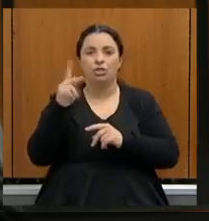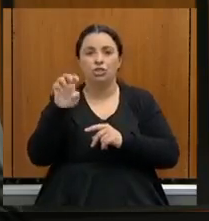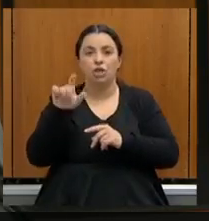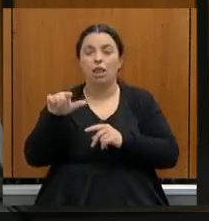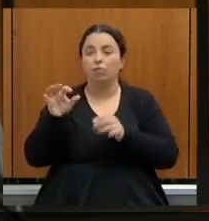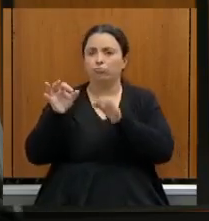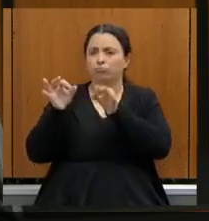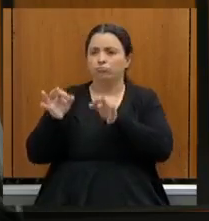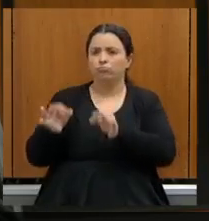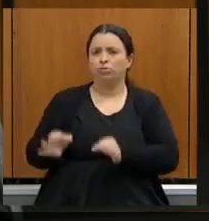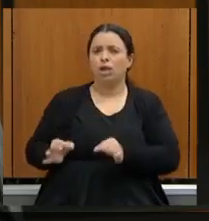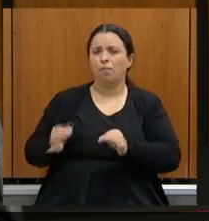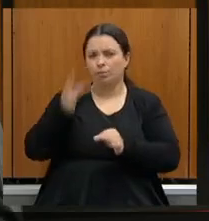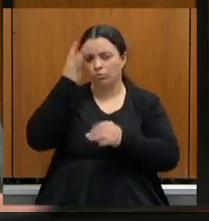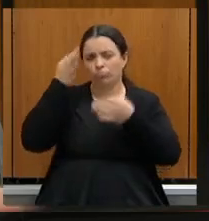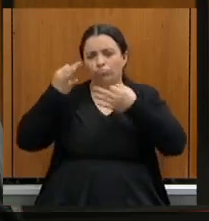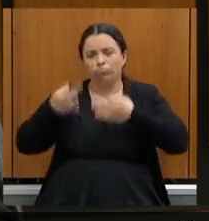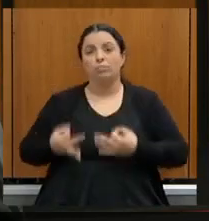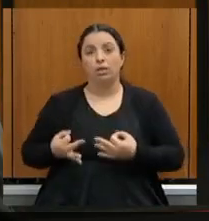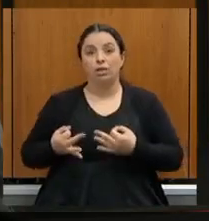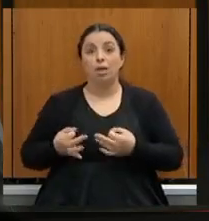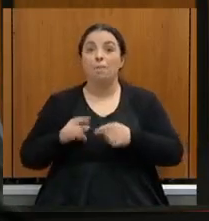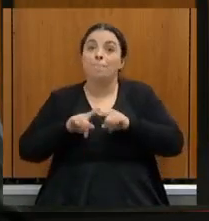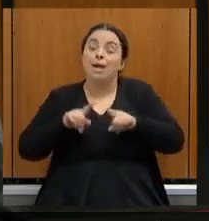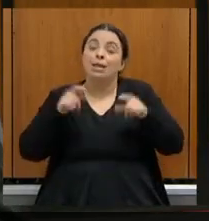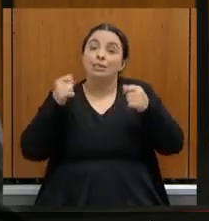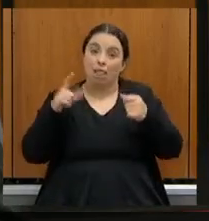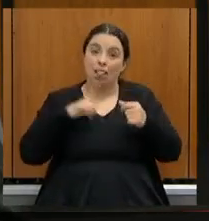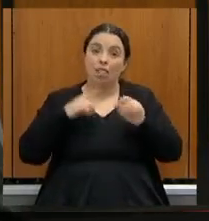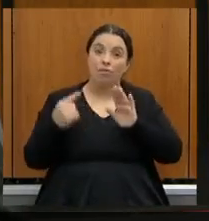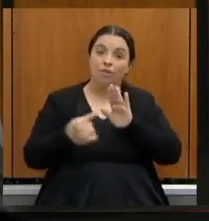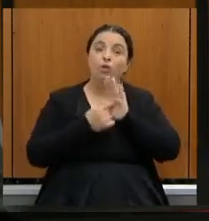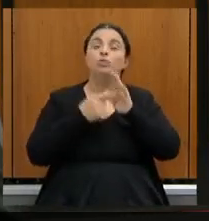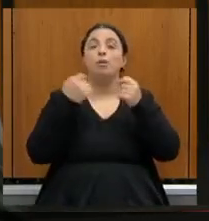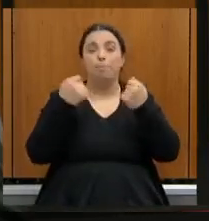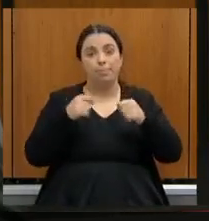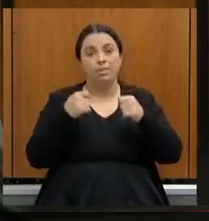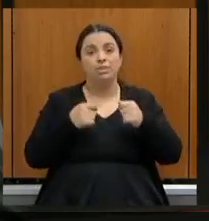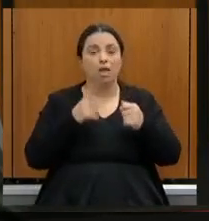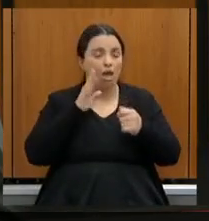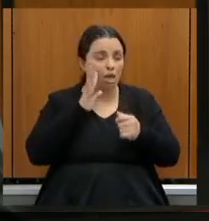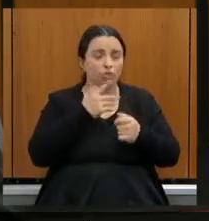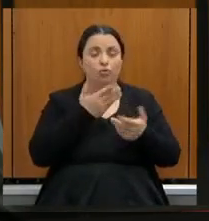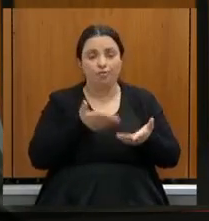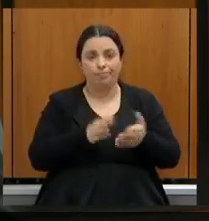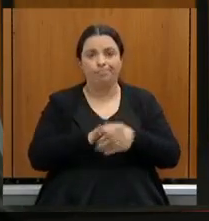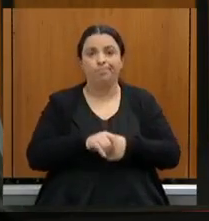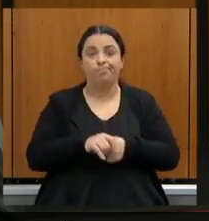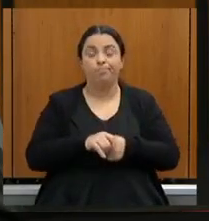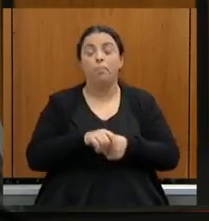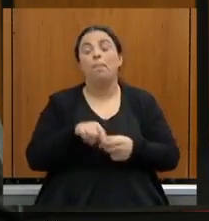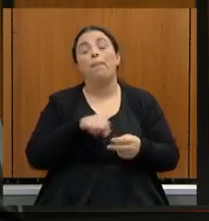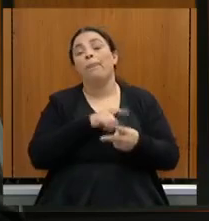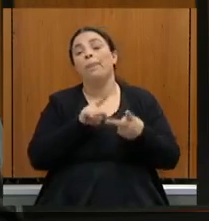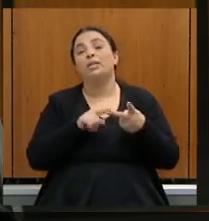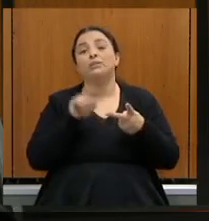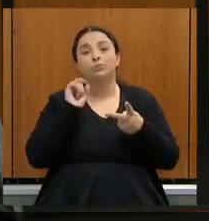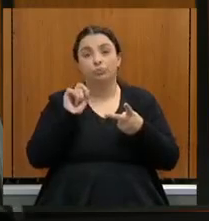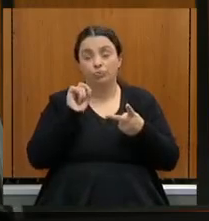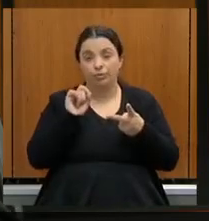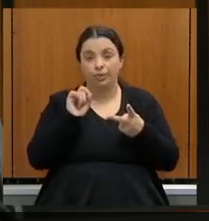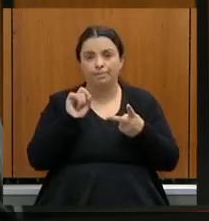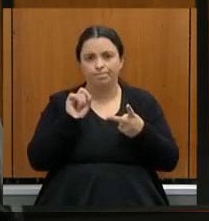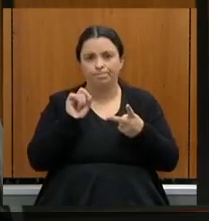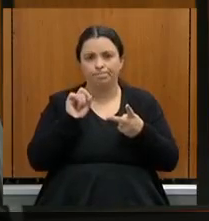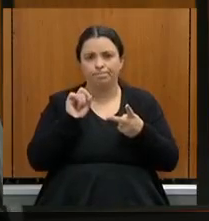precisa de tomar as providências, uma vez que houve uma denúncia. Segundo passo, é que, não